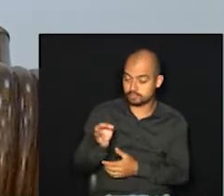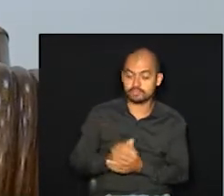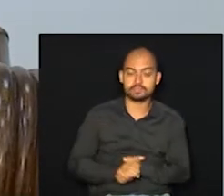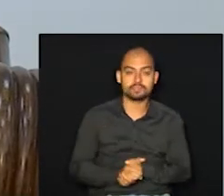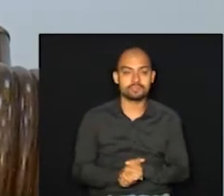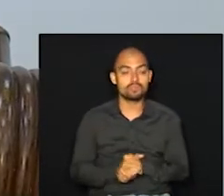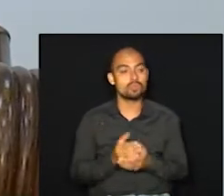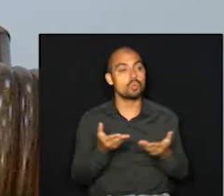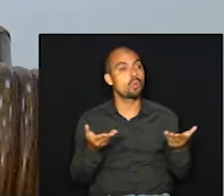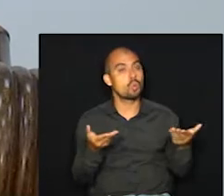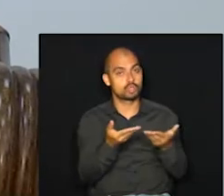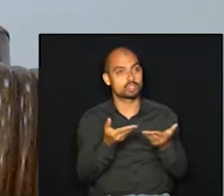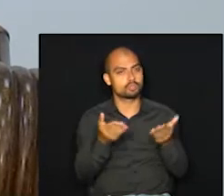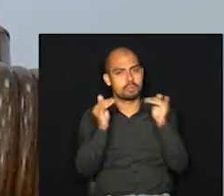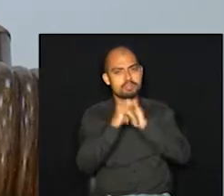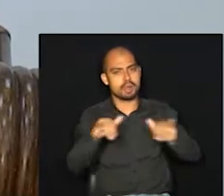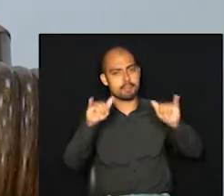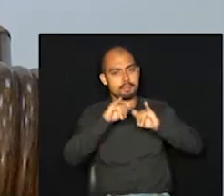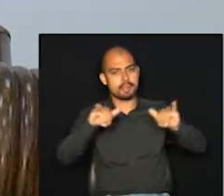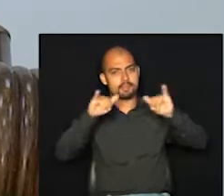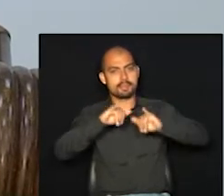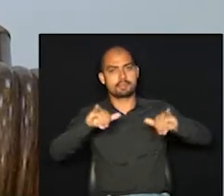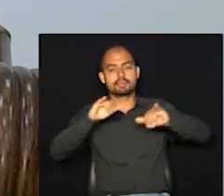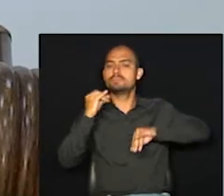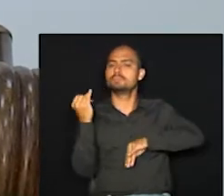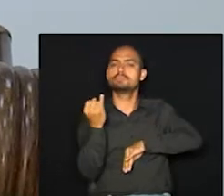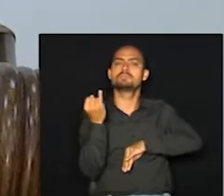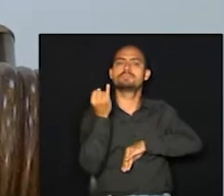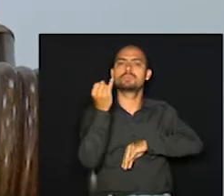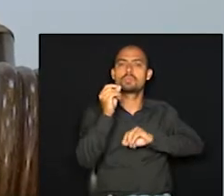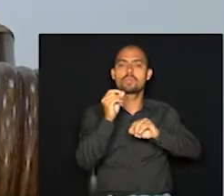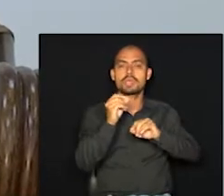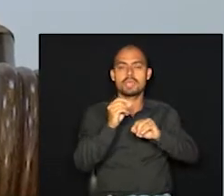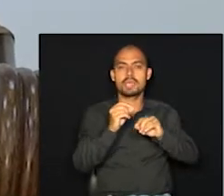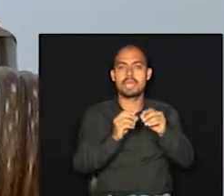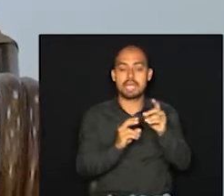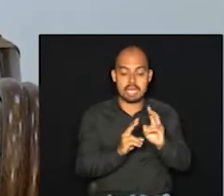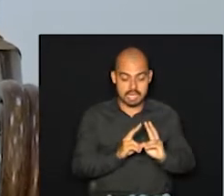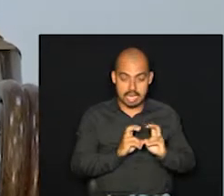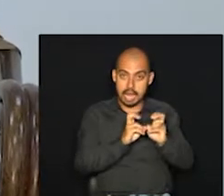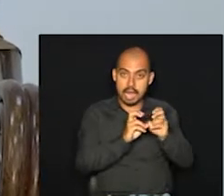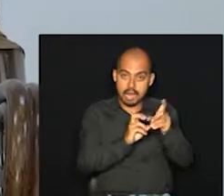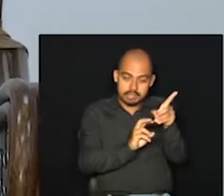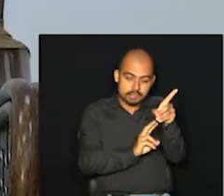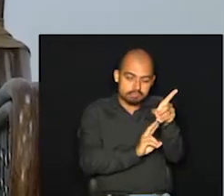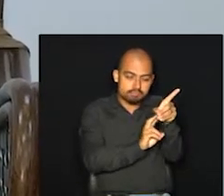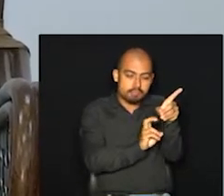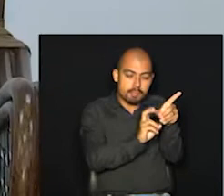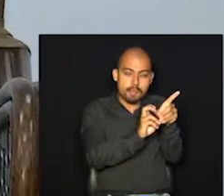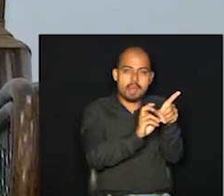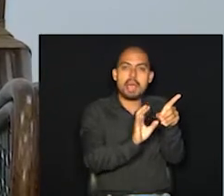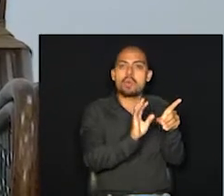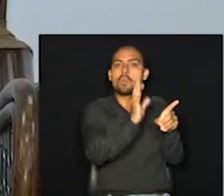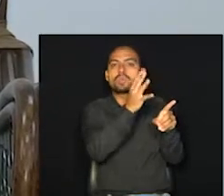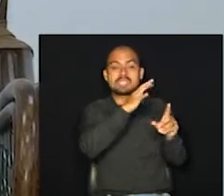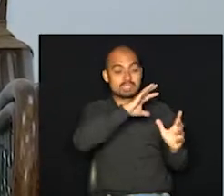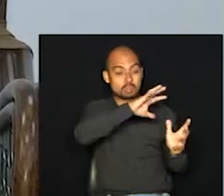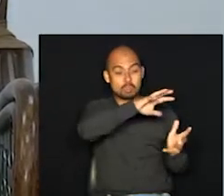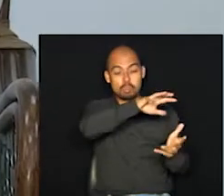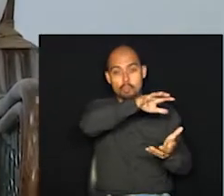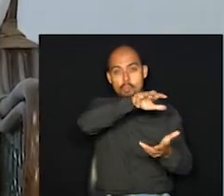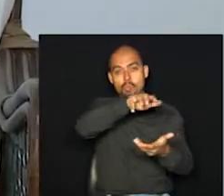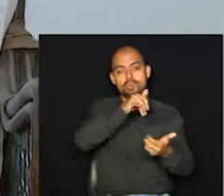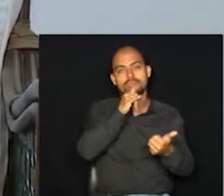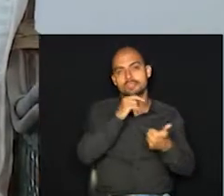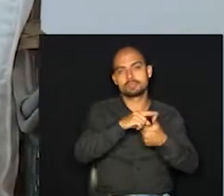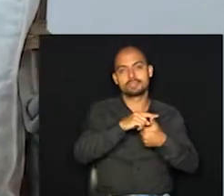aqui, divulgando a importância da prevenção dessa doença, está acontecendo no mundo inteiro. No